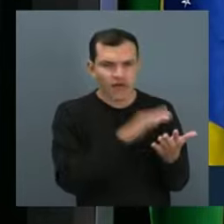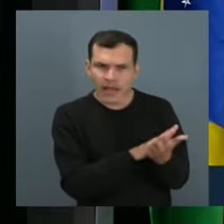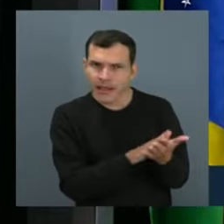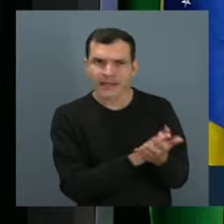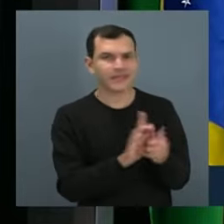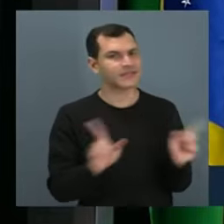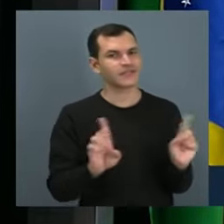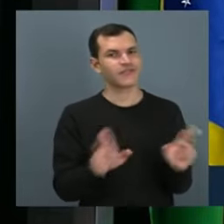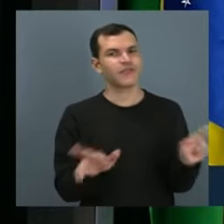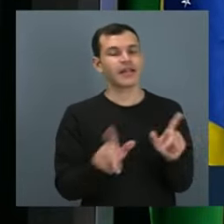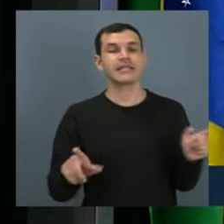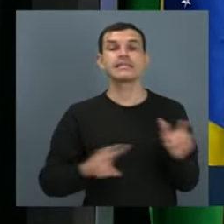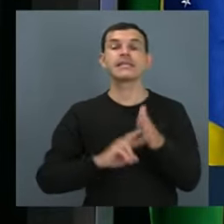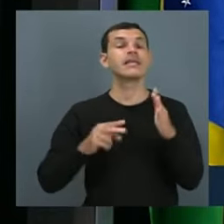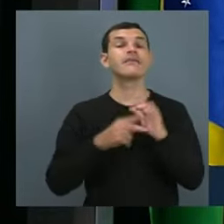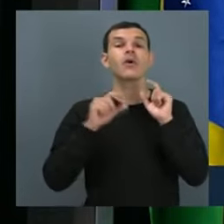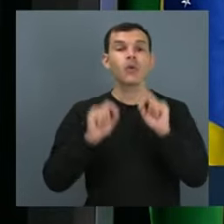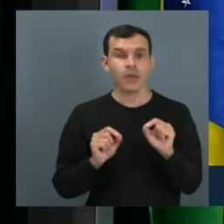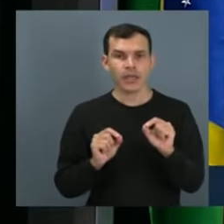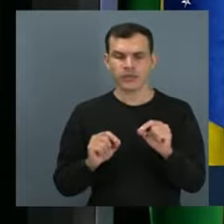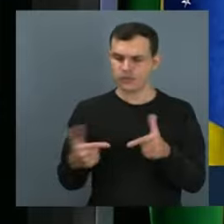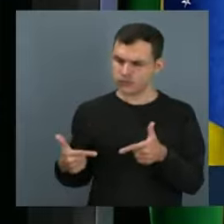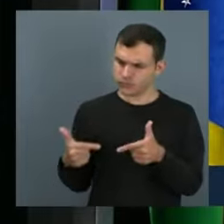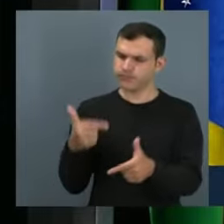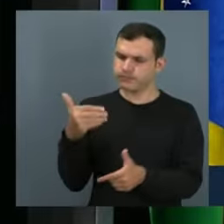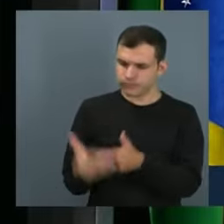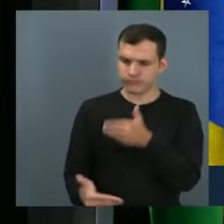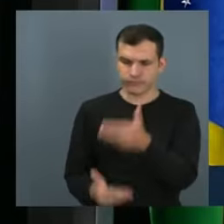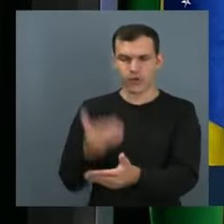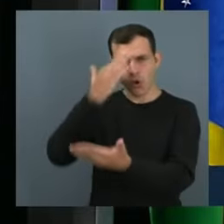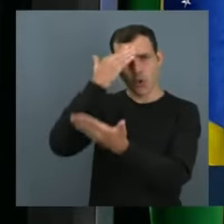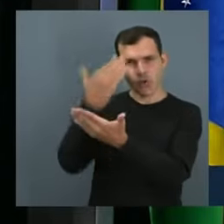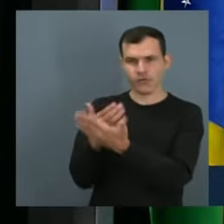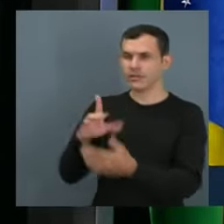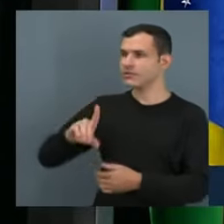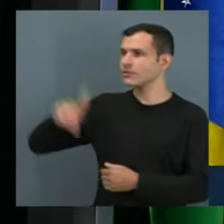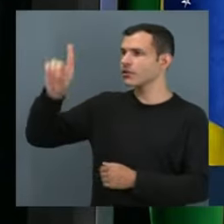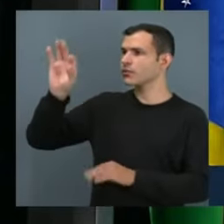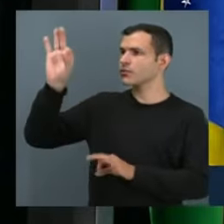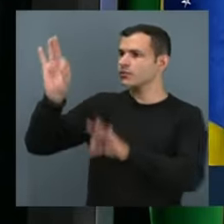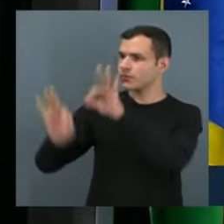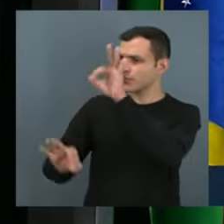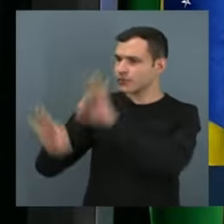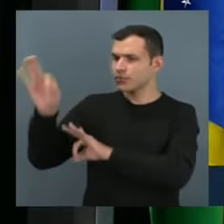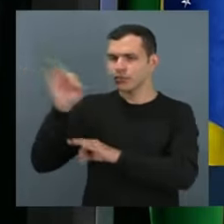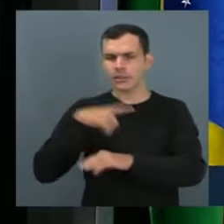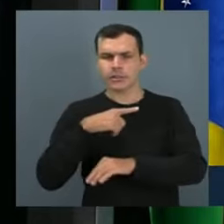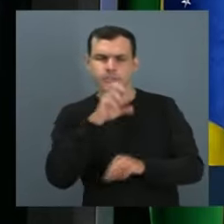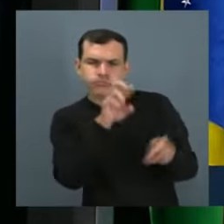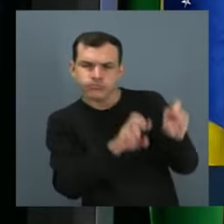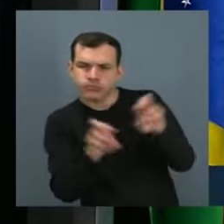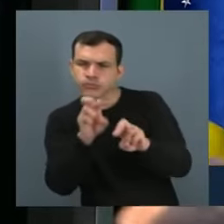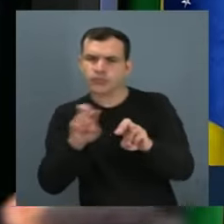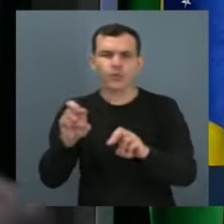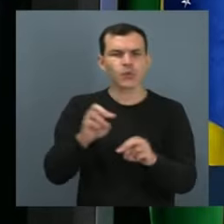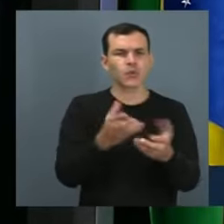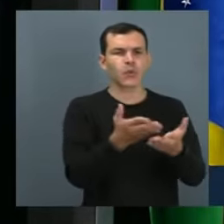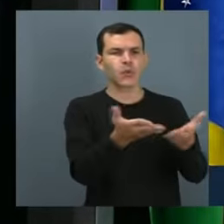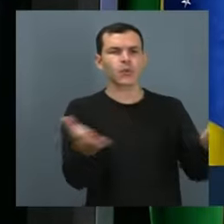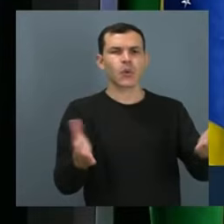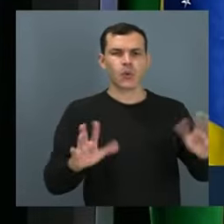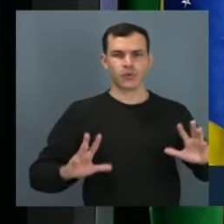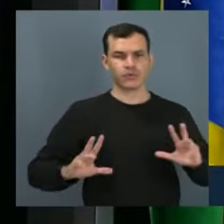adiante, confiando na justiça divina que a todos nos observa e retribuirá a cada